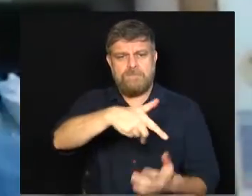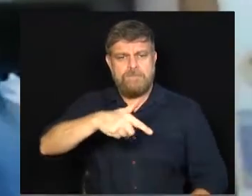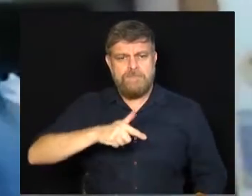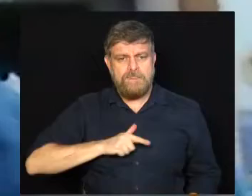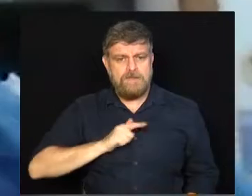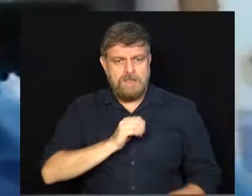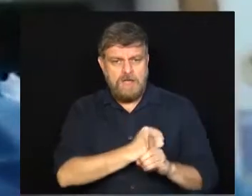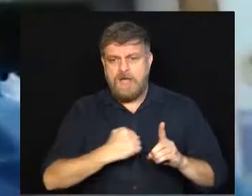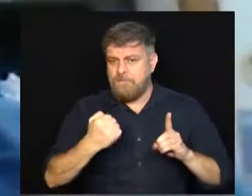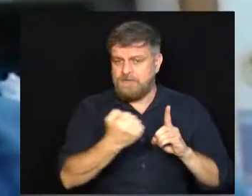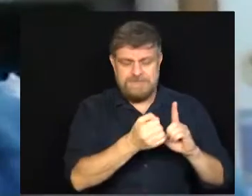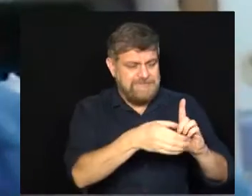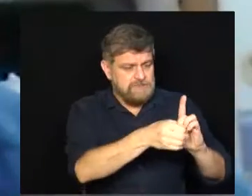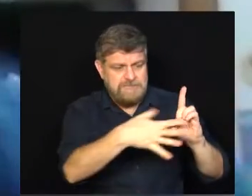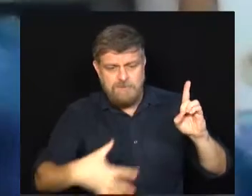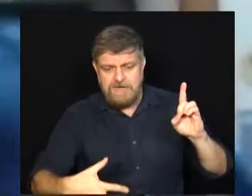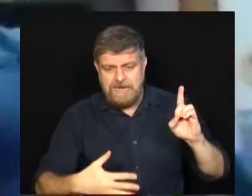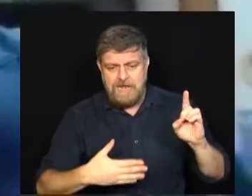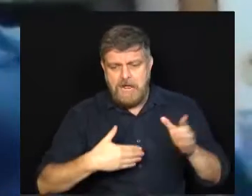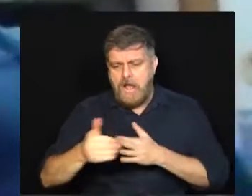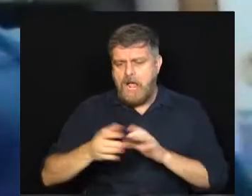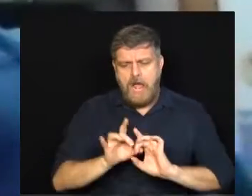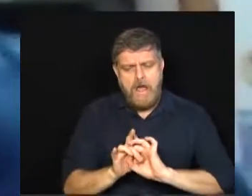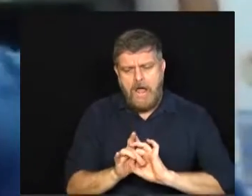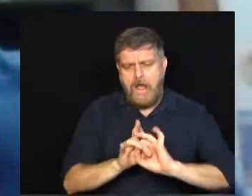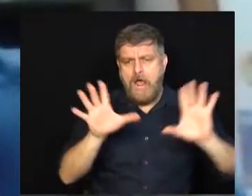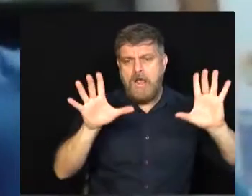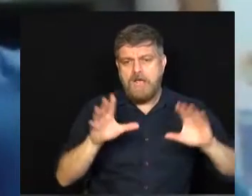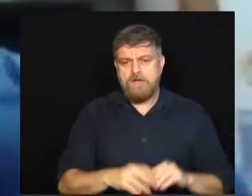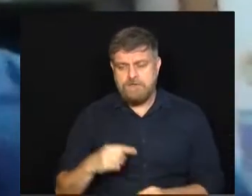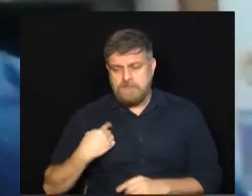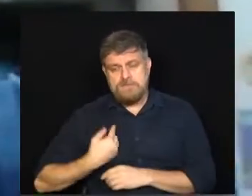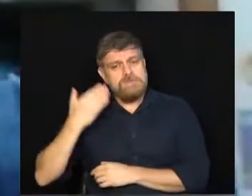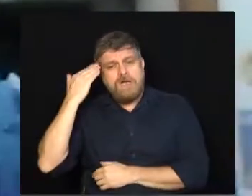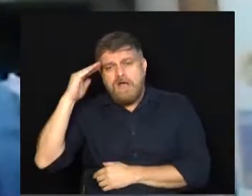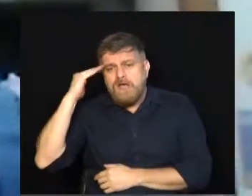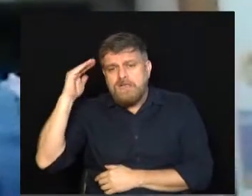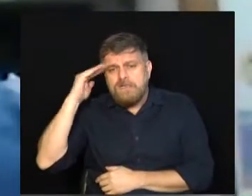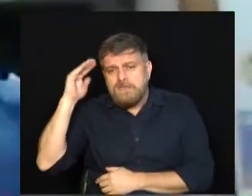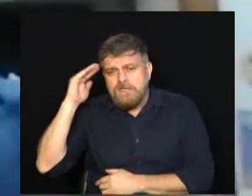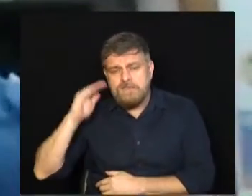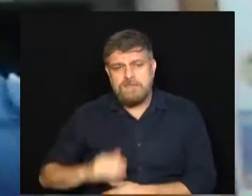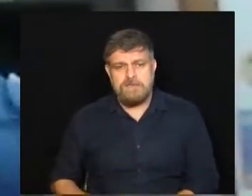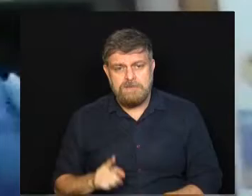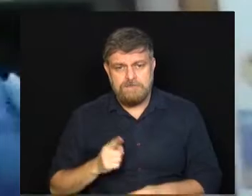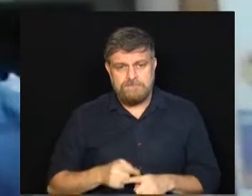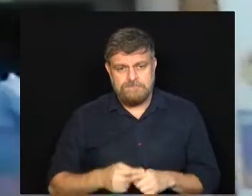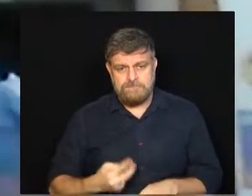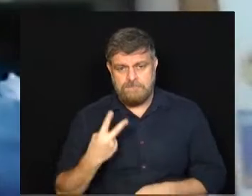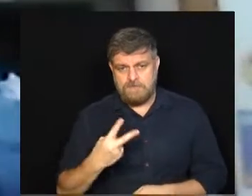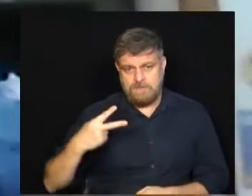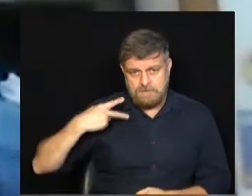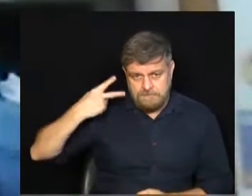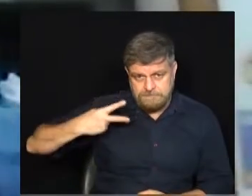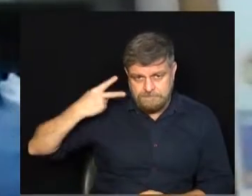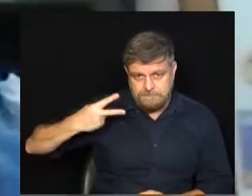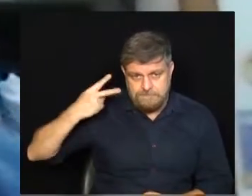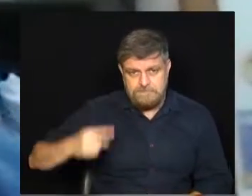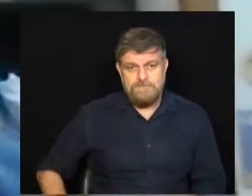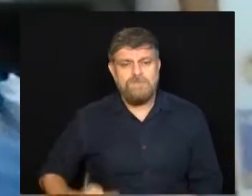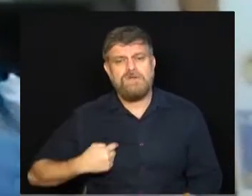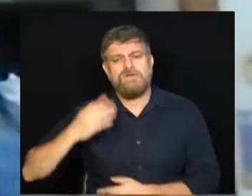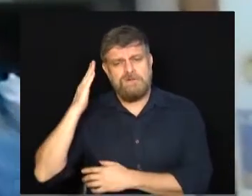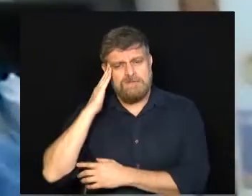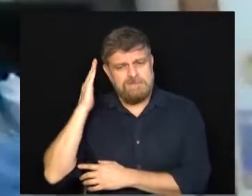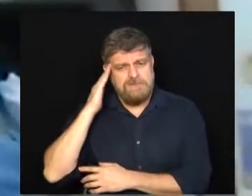sociedade democrática. Se nós não compreendermos isso, nós não compreendemos nada. Aliás, tem dois vereadores aqui militantes de direitos humanos, e nós sabemos